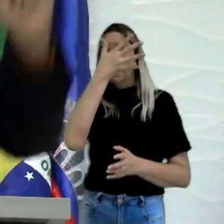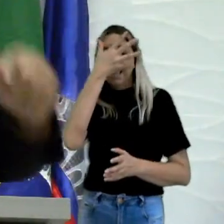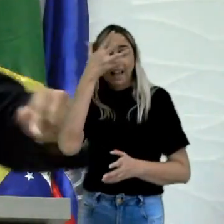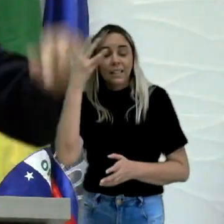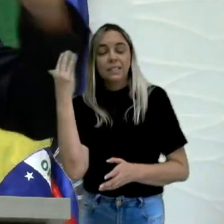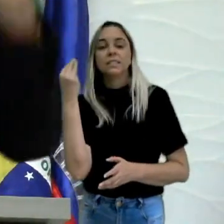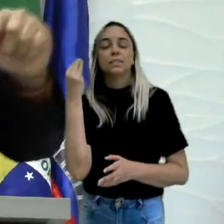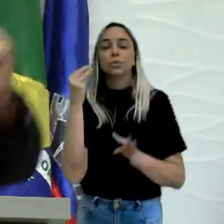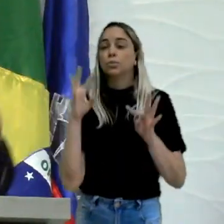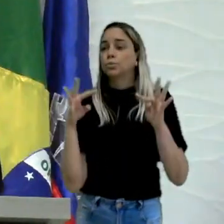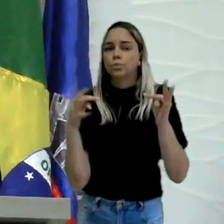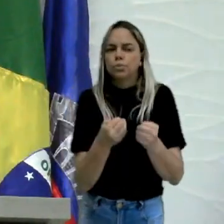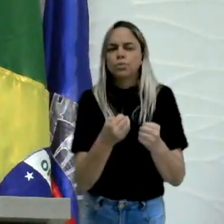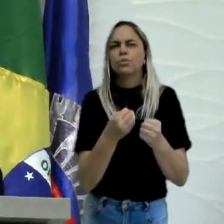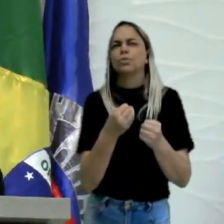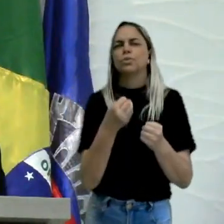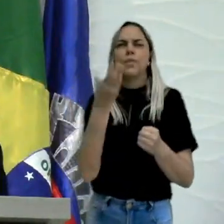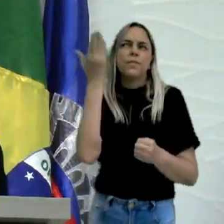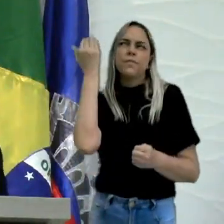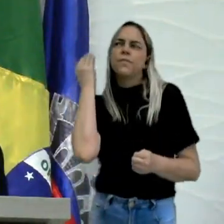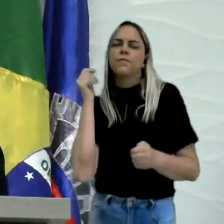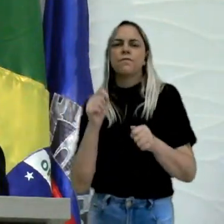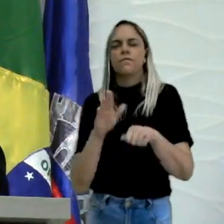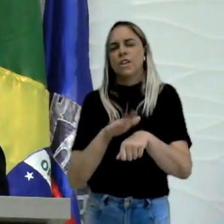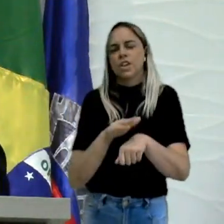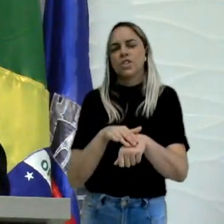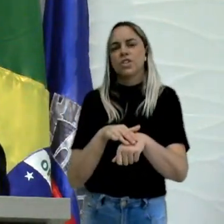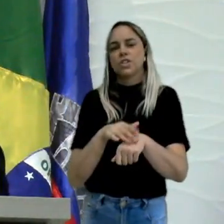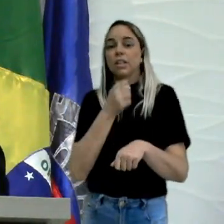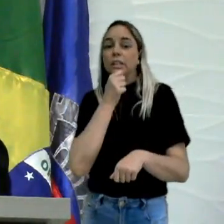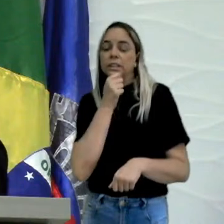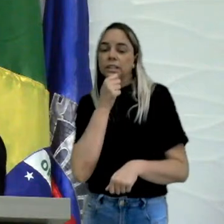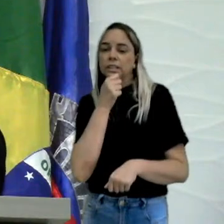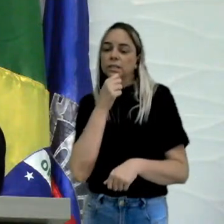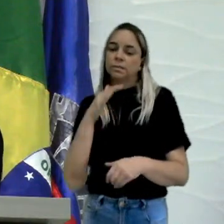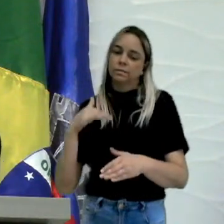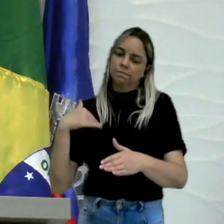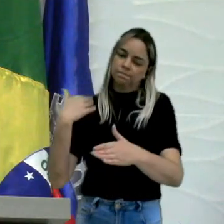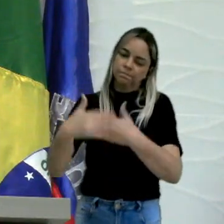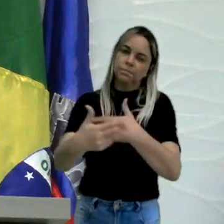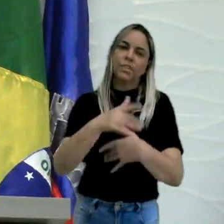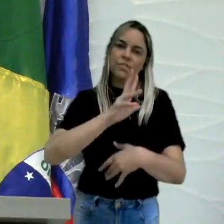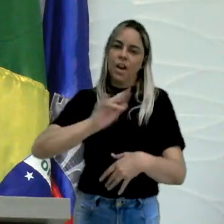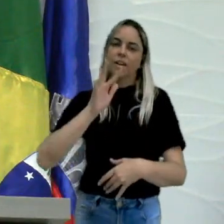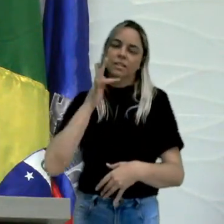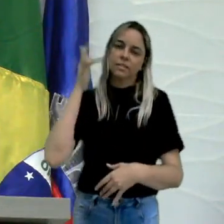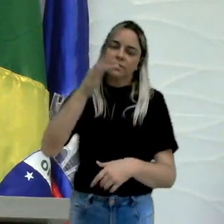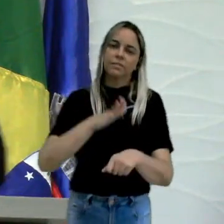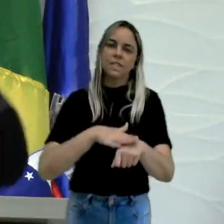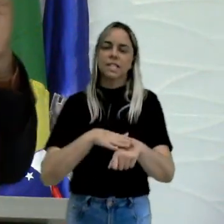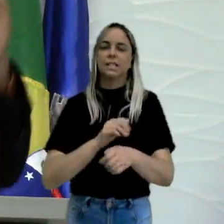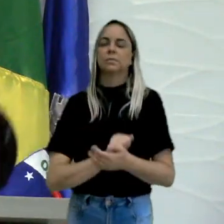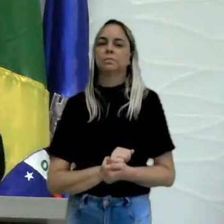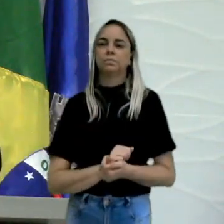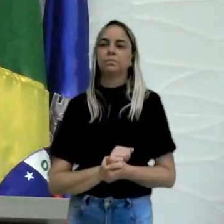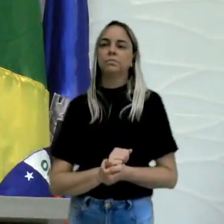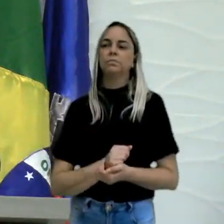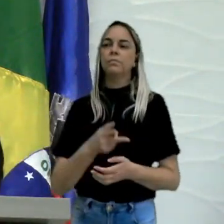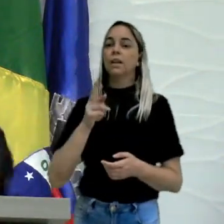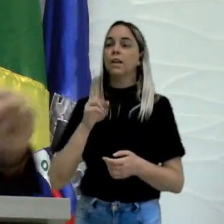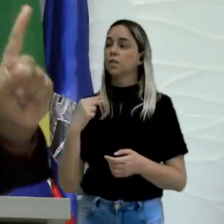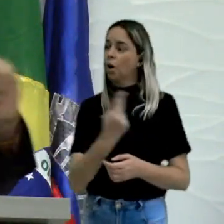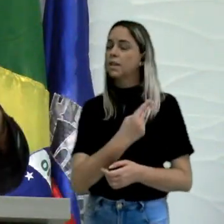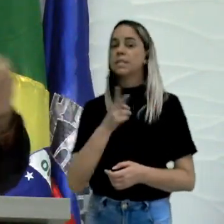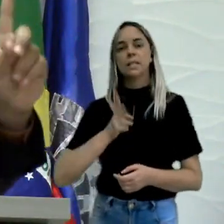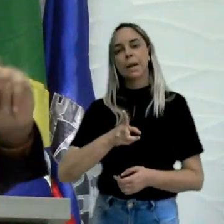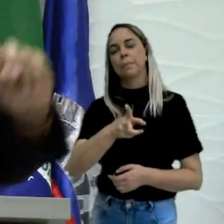foi feito e que está fazendo por aqui, por São Bento. E vamos, sim, como sempre,